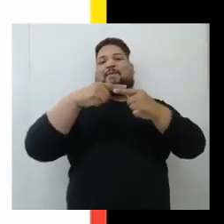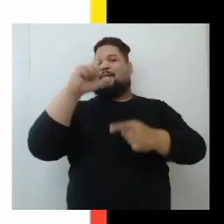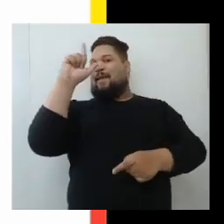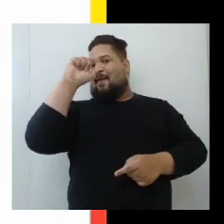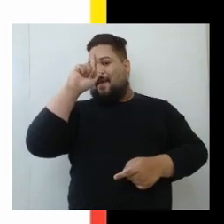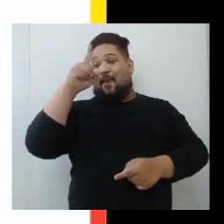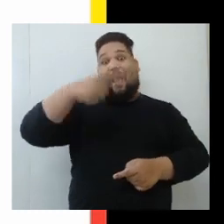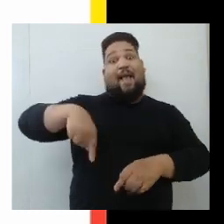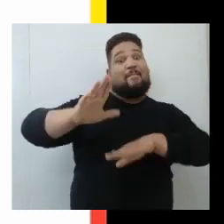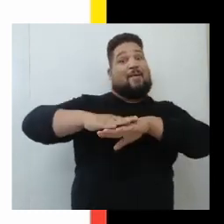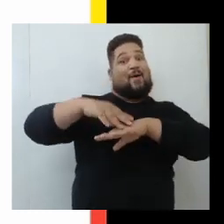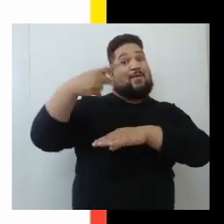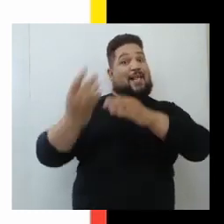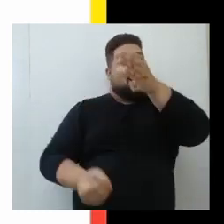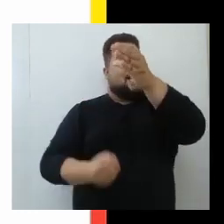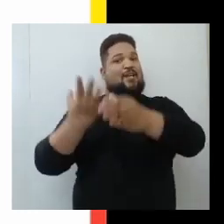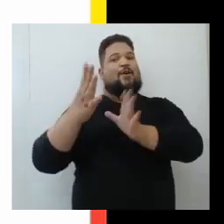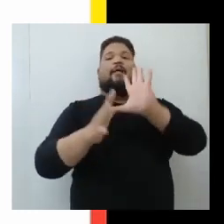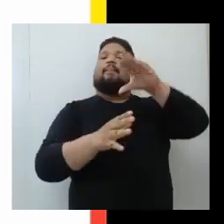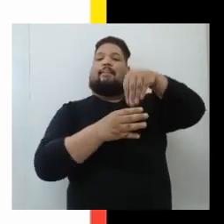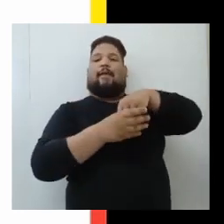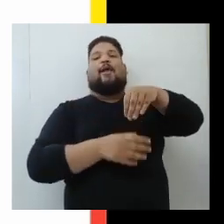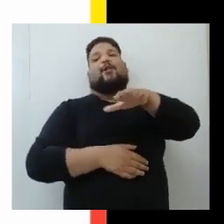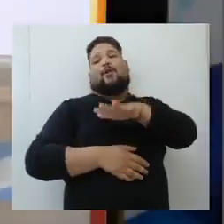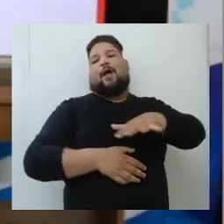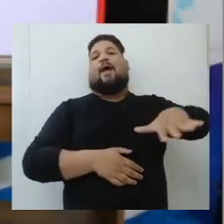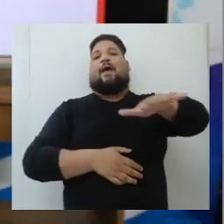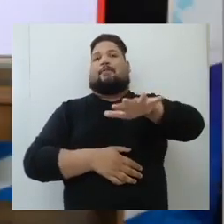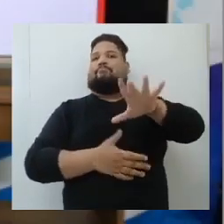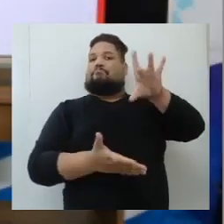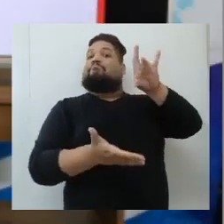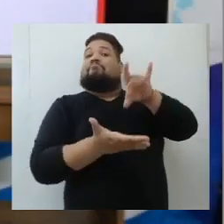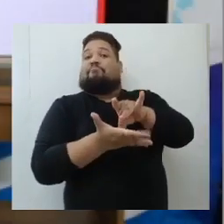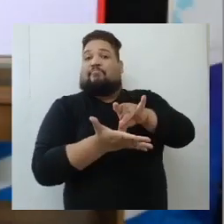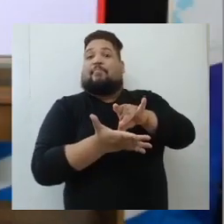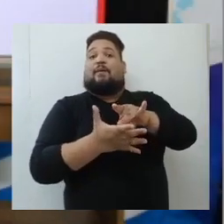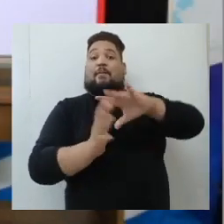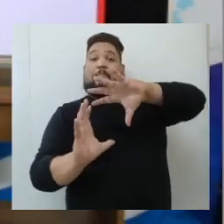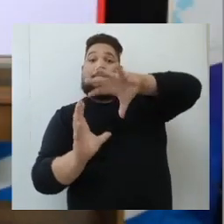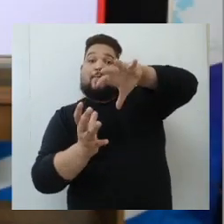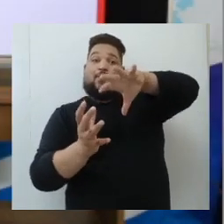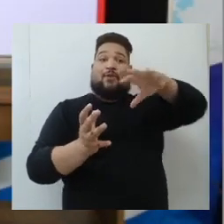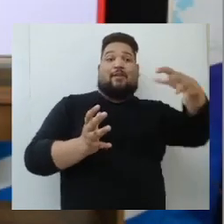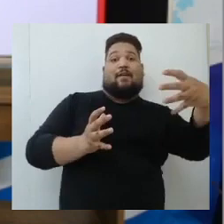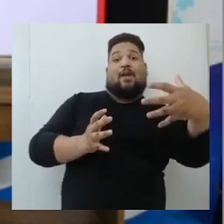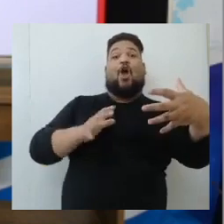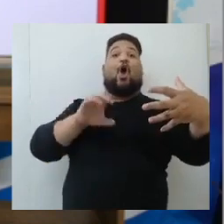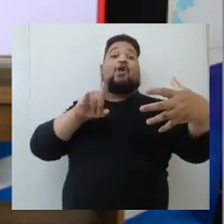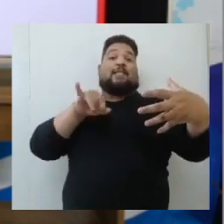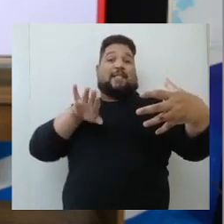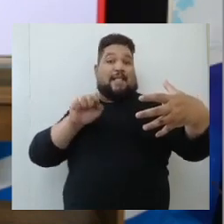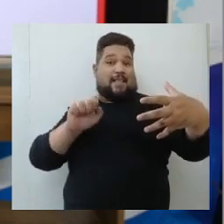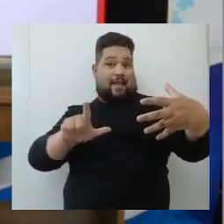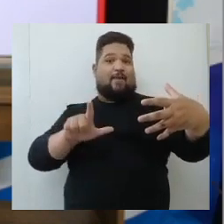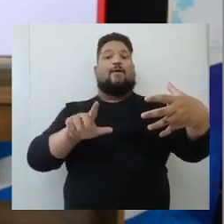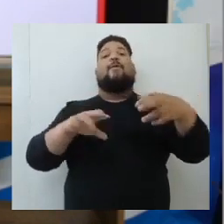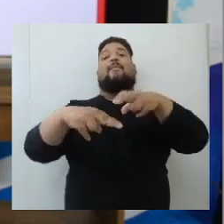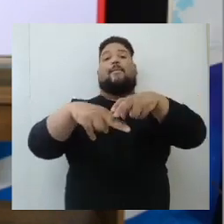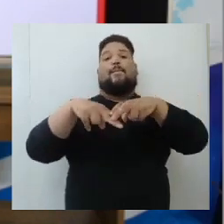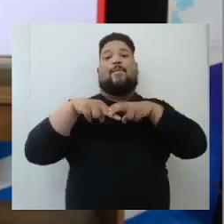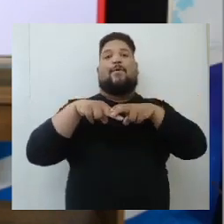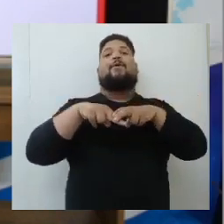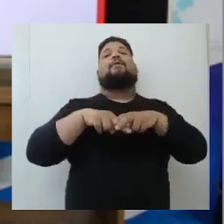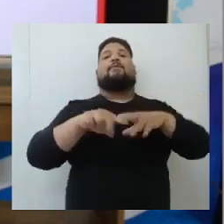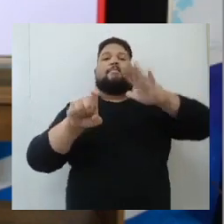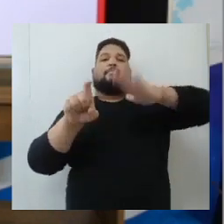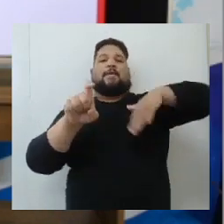isso dentro do nosso, da nossa realidade ocidental. Então, a mitologia grega, um